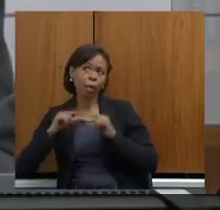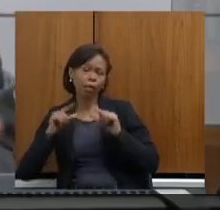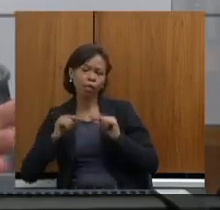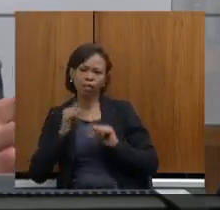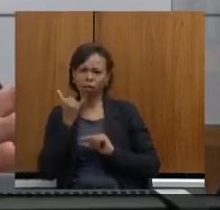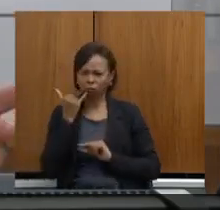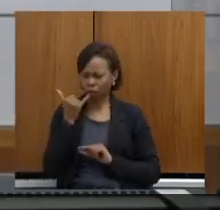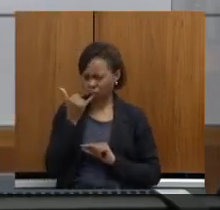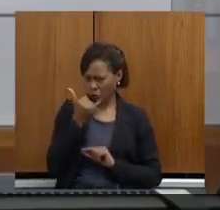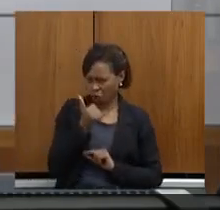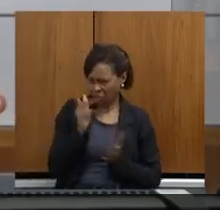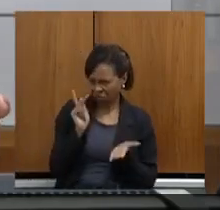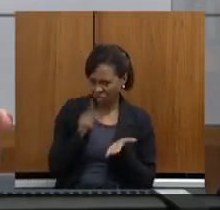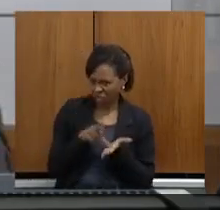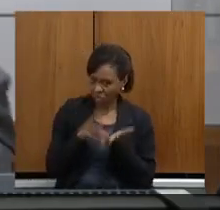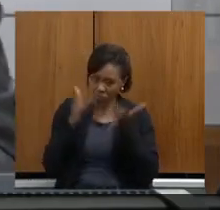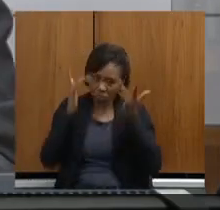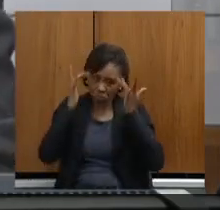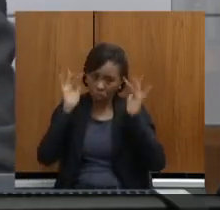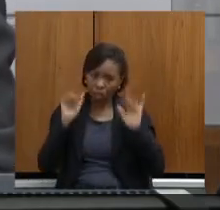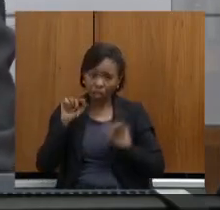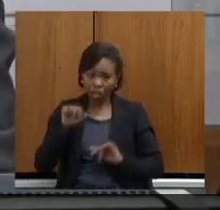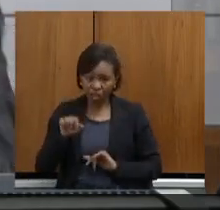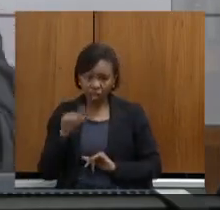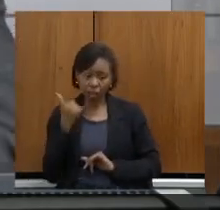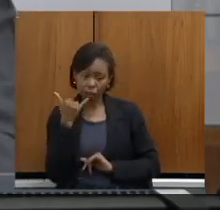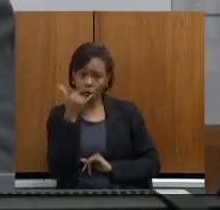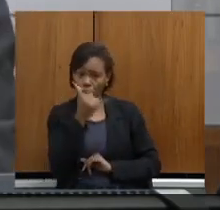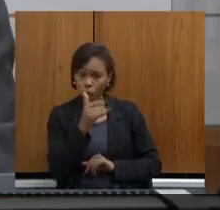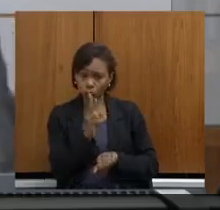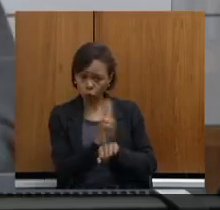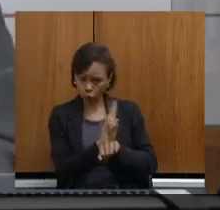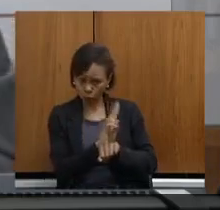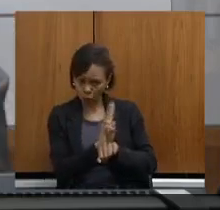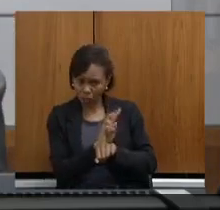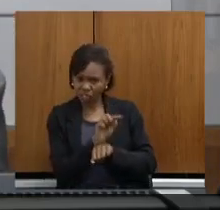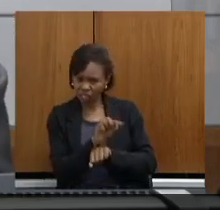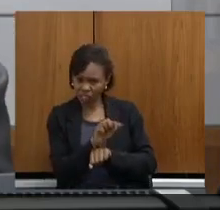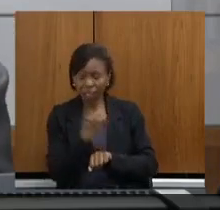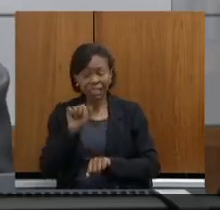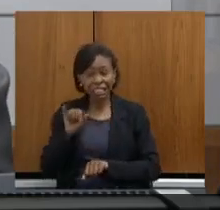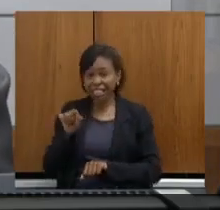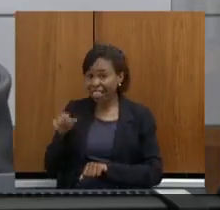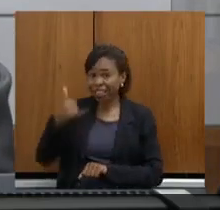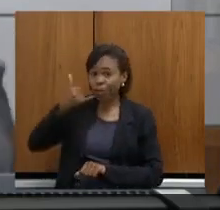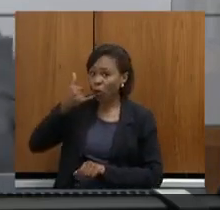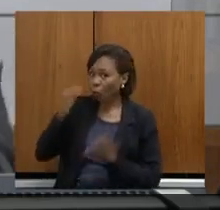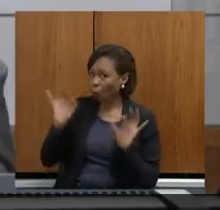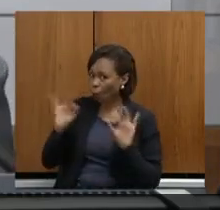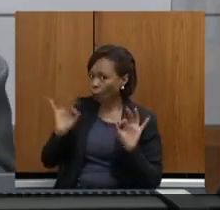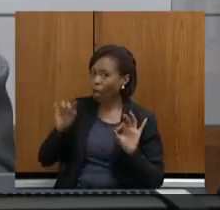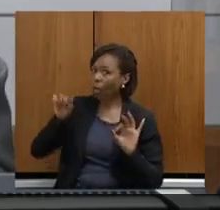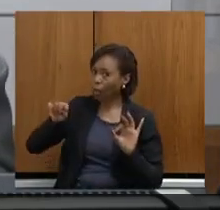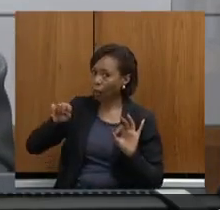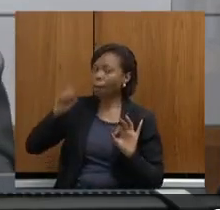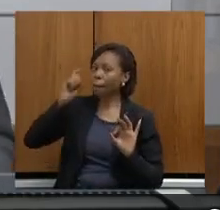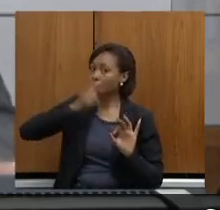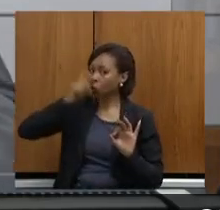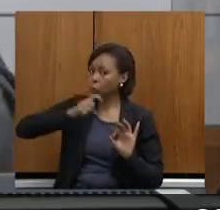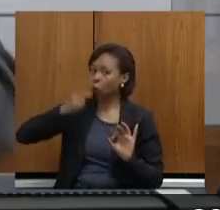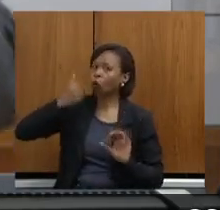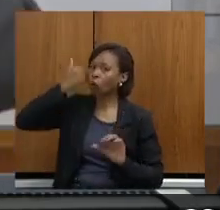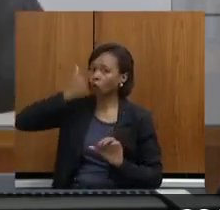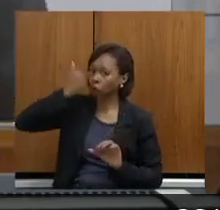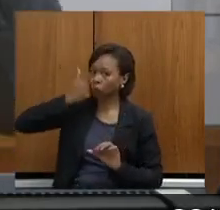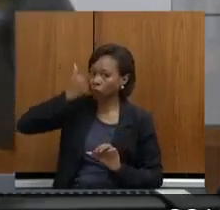porque se você pegou o telefone falou com superintendente se não tiver ligado Ela é mentiroso nada é bandido